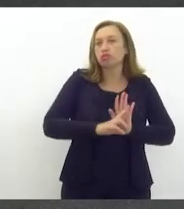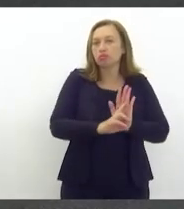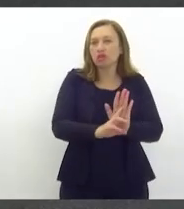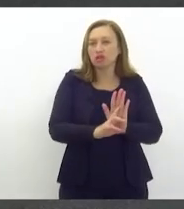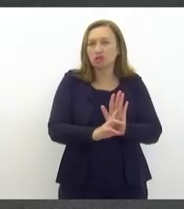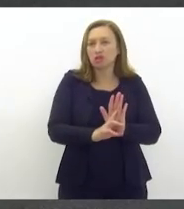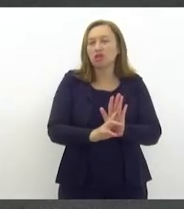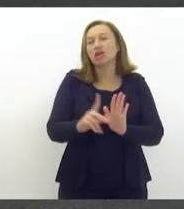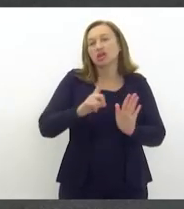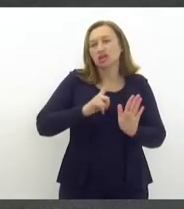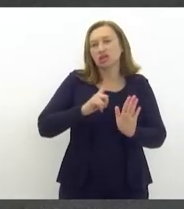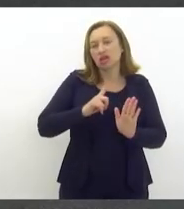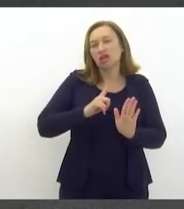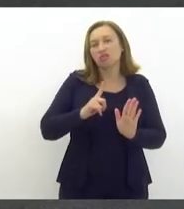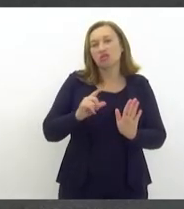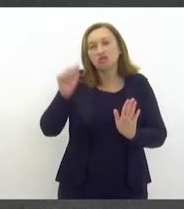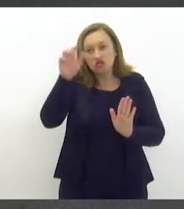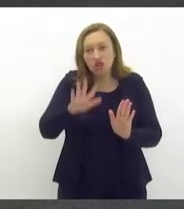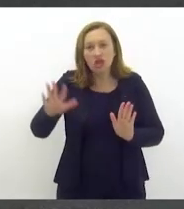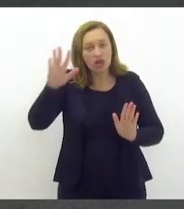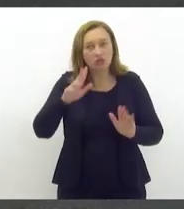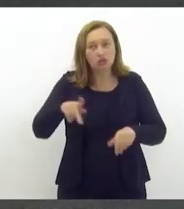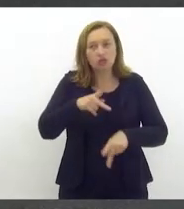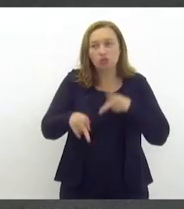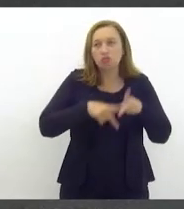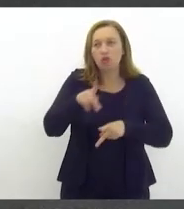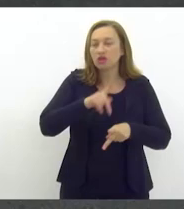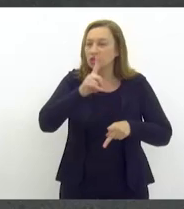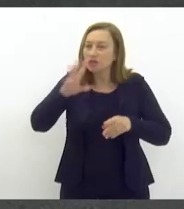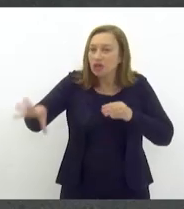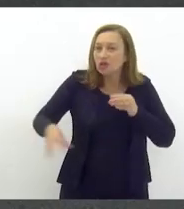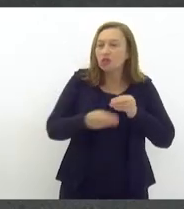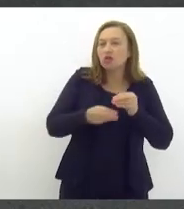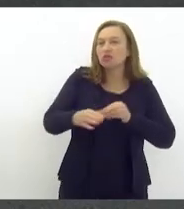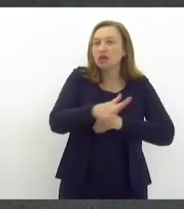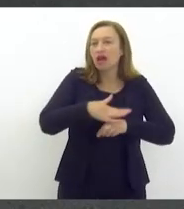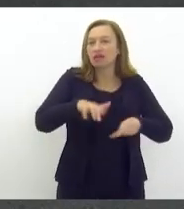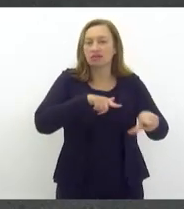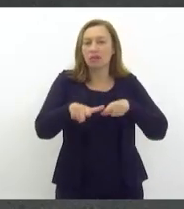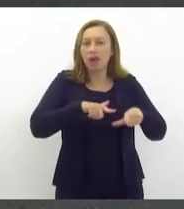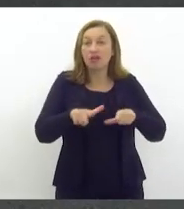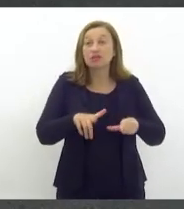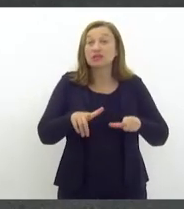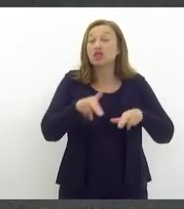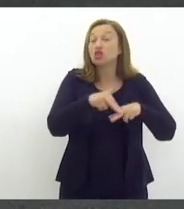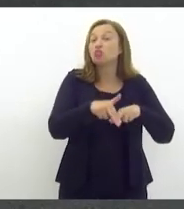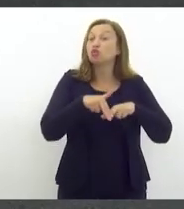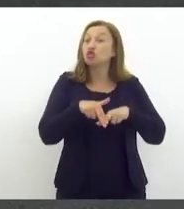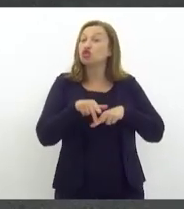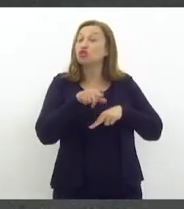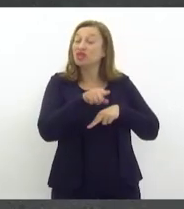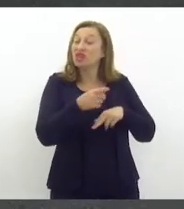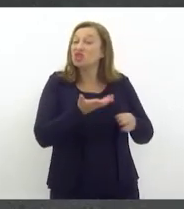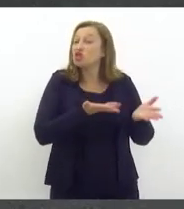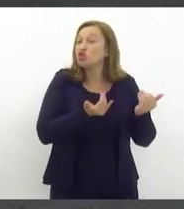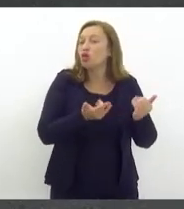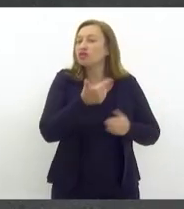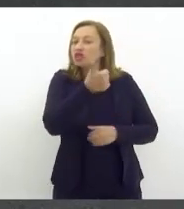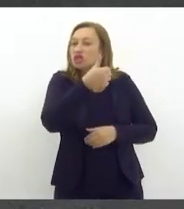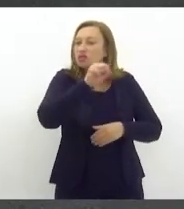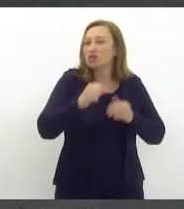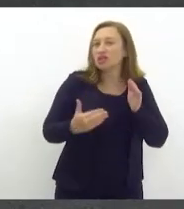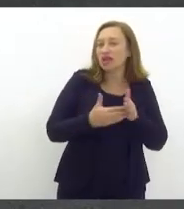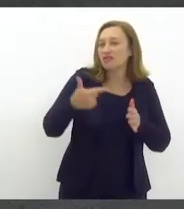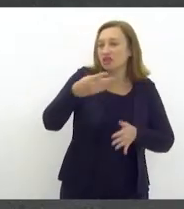geral que nós temos da população que não está no mercado de trabalho. E a causa, geralmente, desses jovens entre 18 e 24